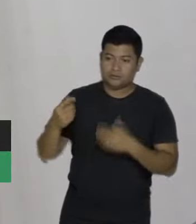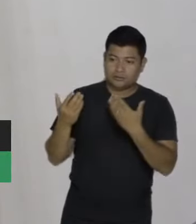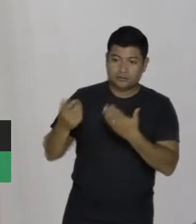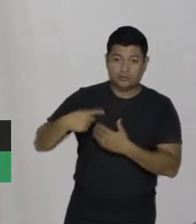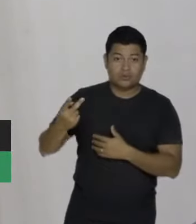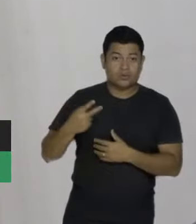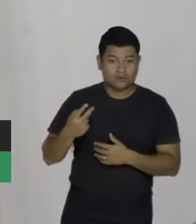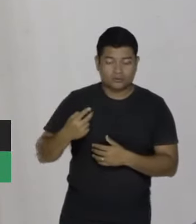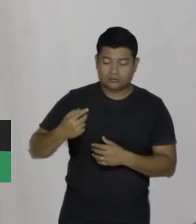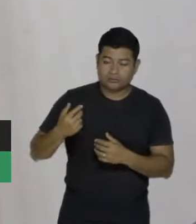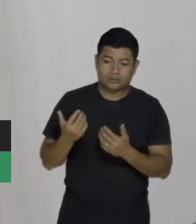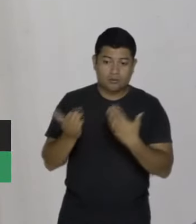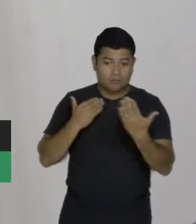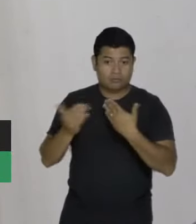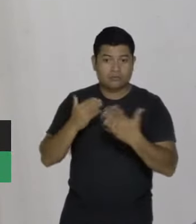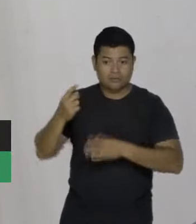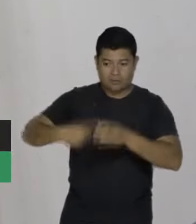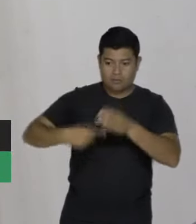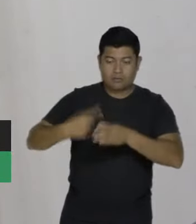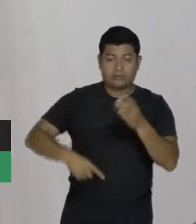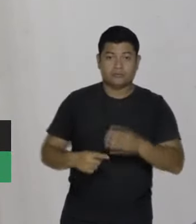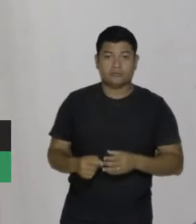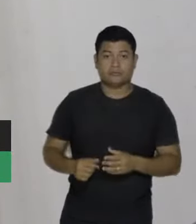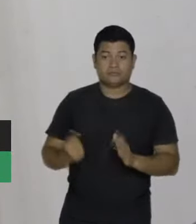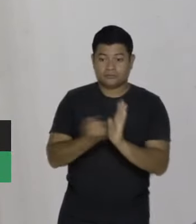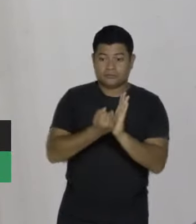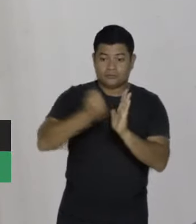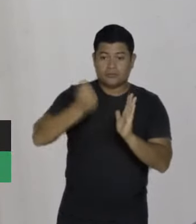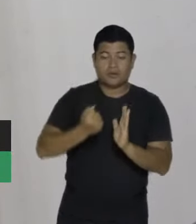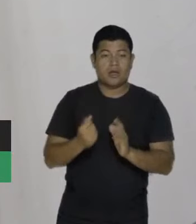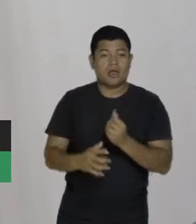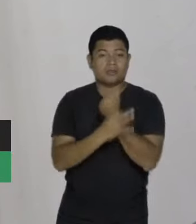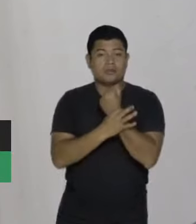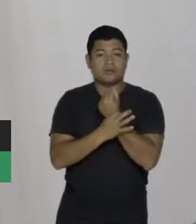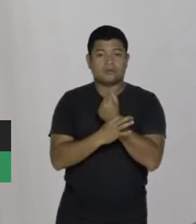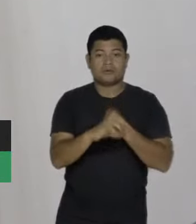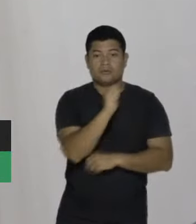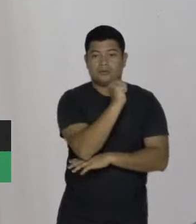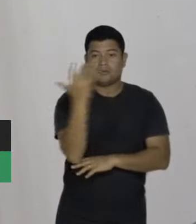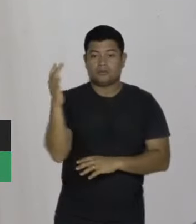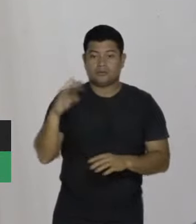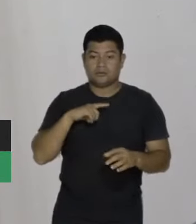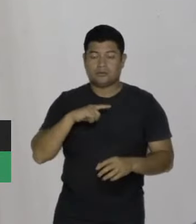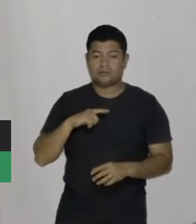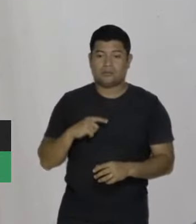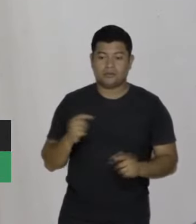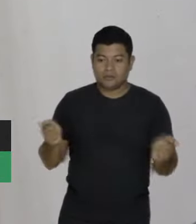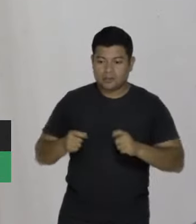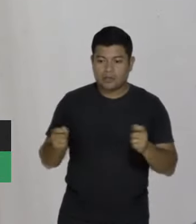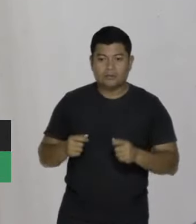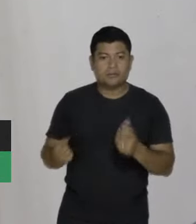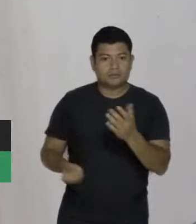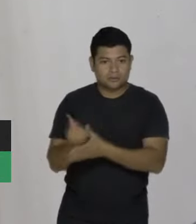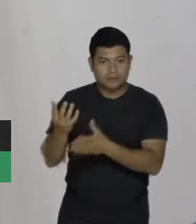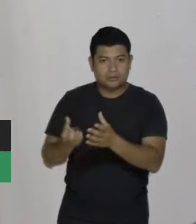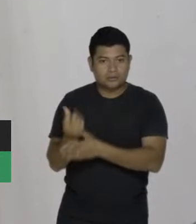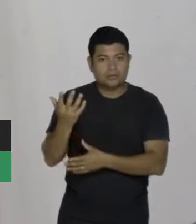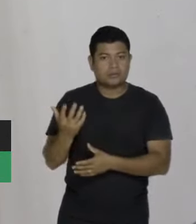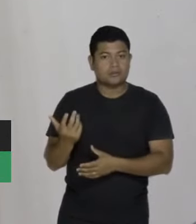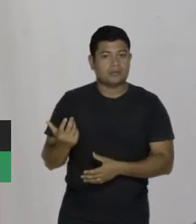ela esteve presente, certificando a segurança ambiental e a viabilidade econômica da atividade. E mesmo